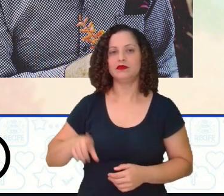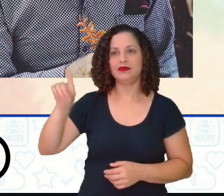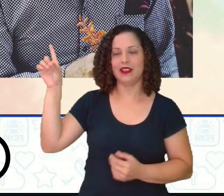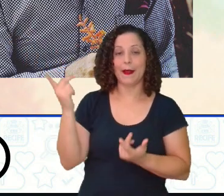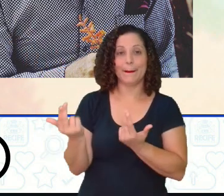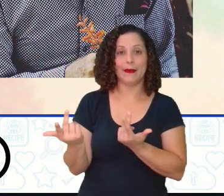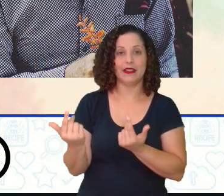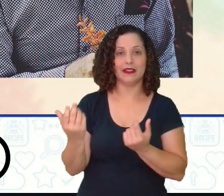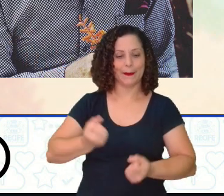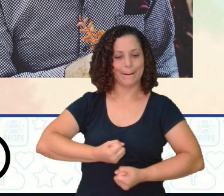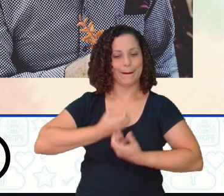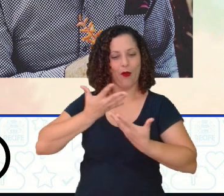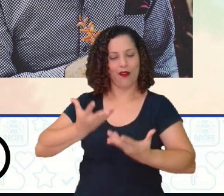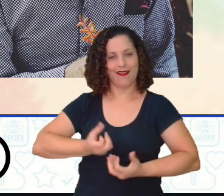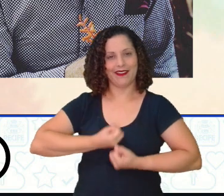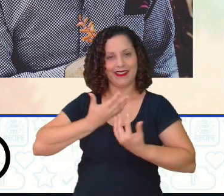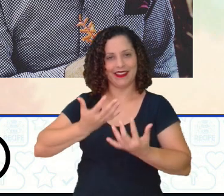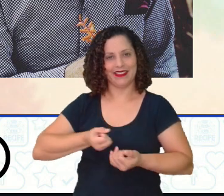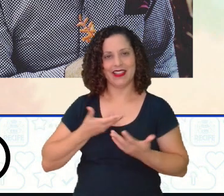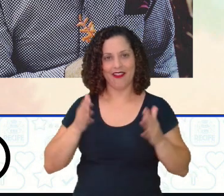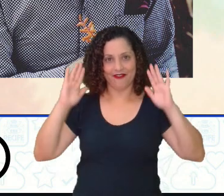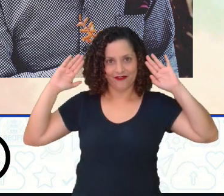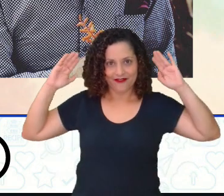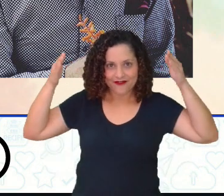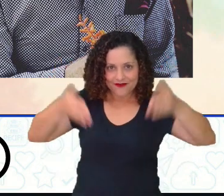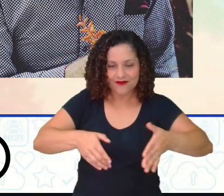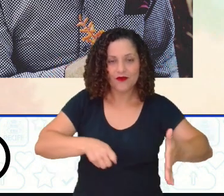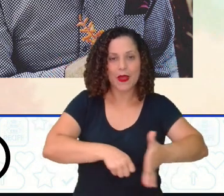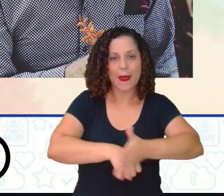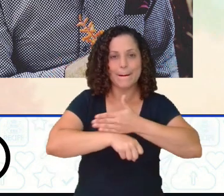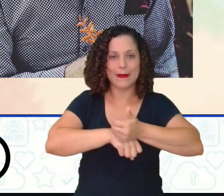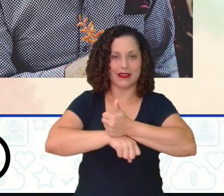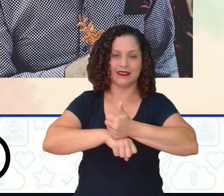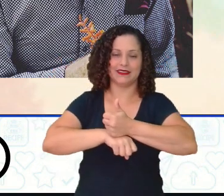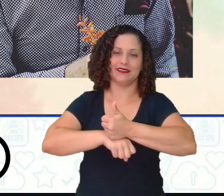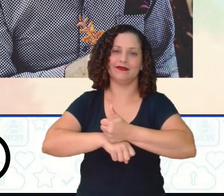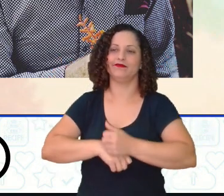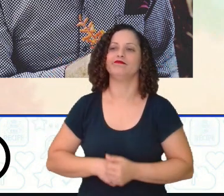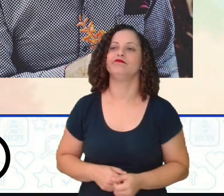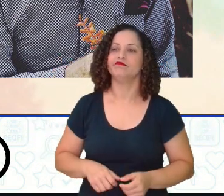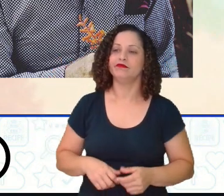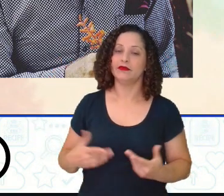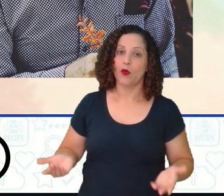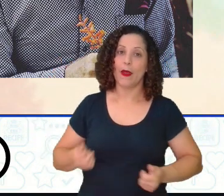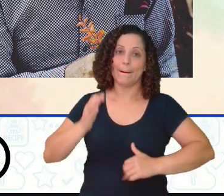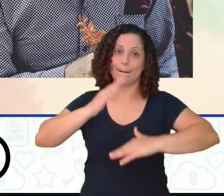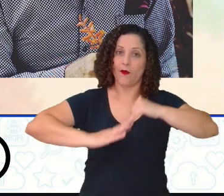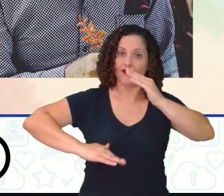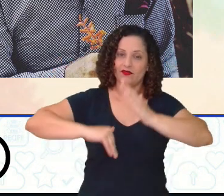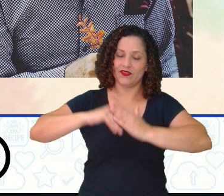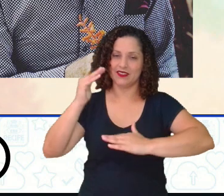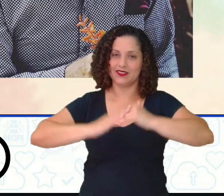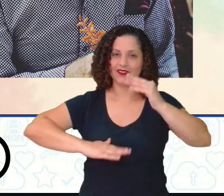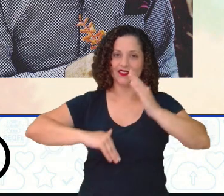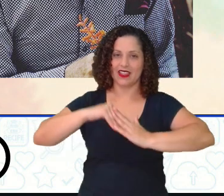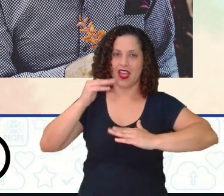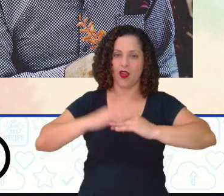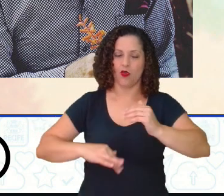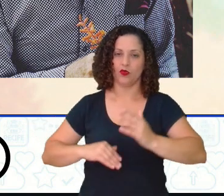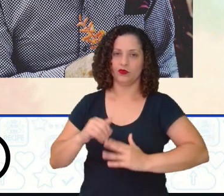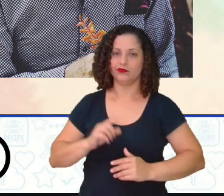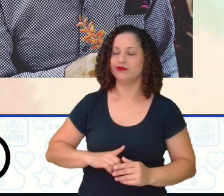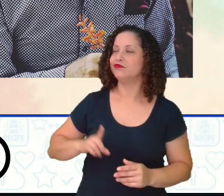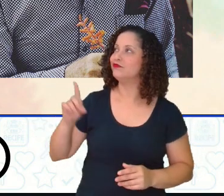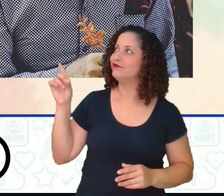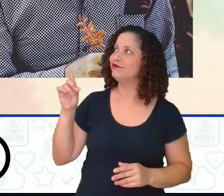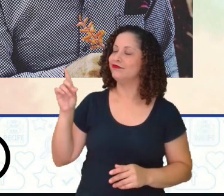poeta das praças. Então, a gente vê aí nessa questão desse profissional, né, desse paisagista, um estudo.